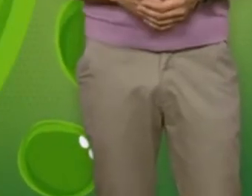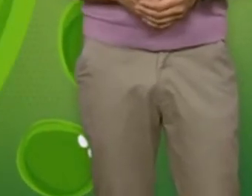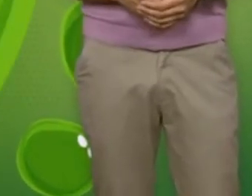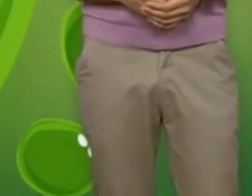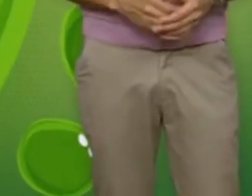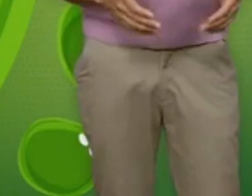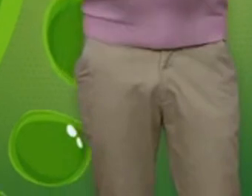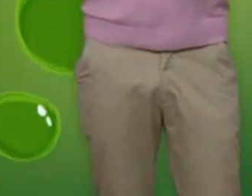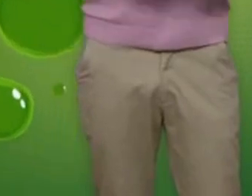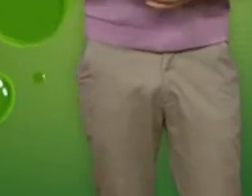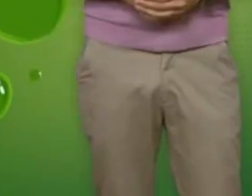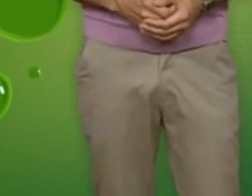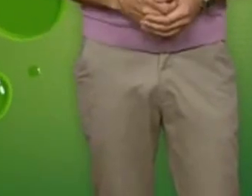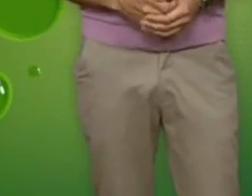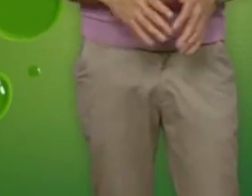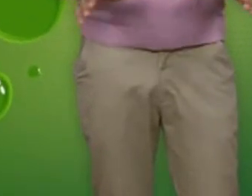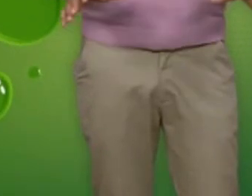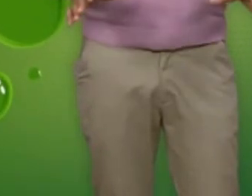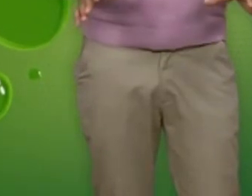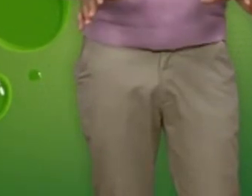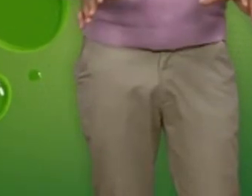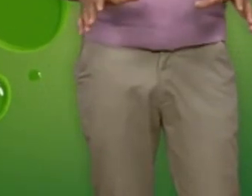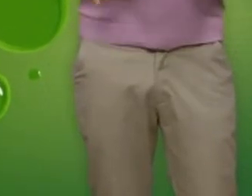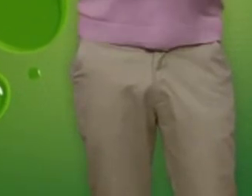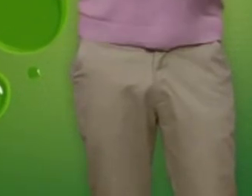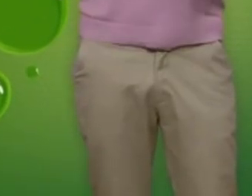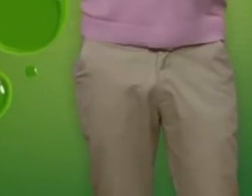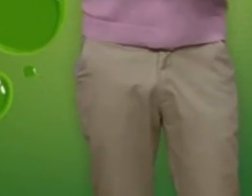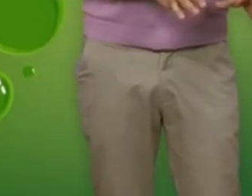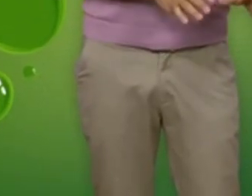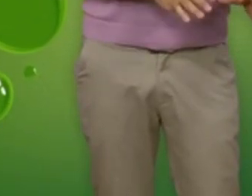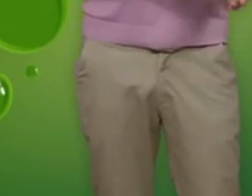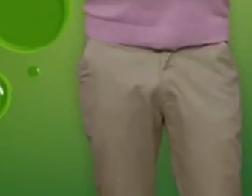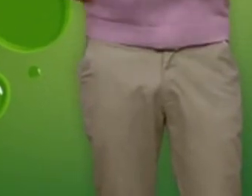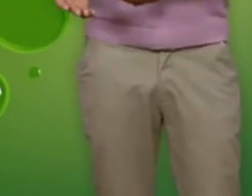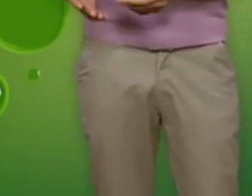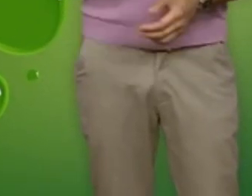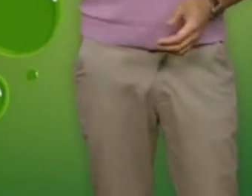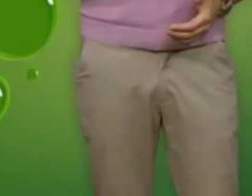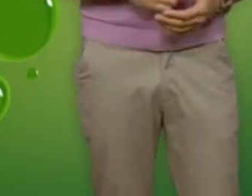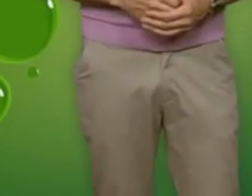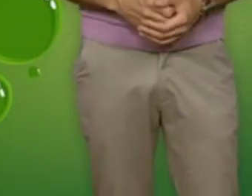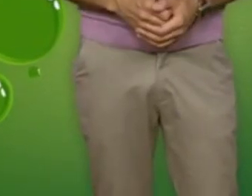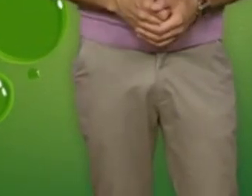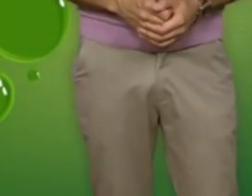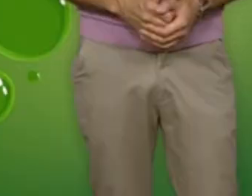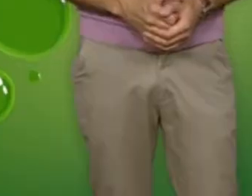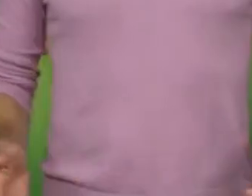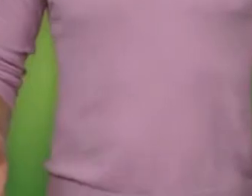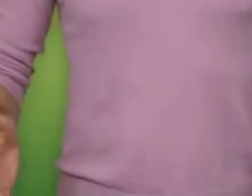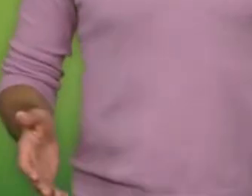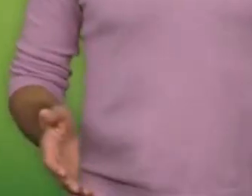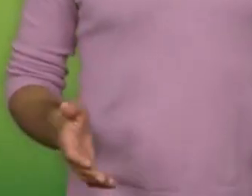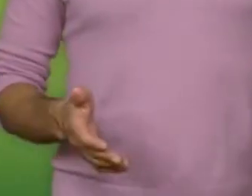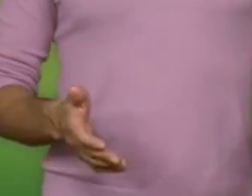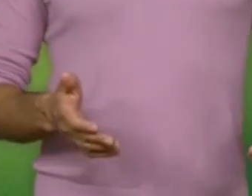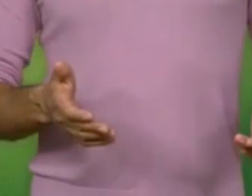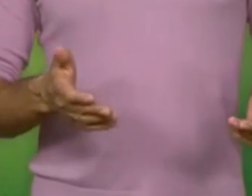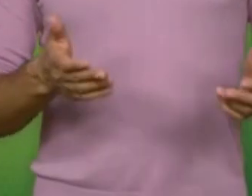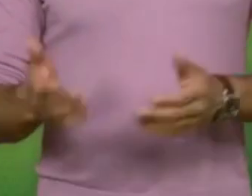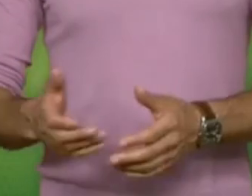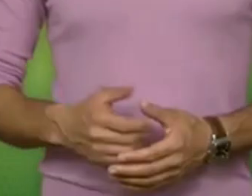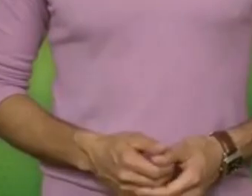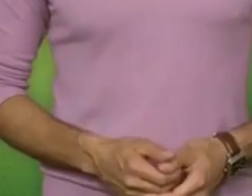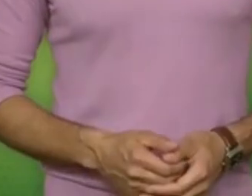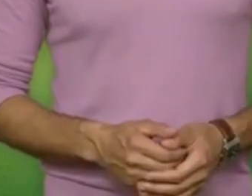locais frágeis. A APP é uma área protegida, podendo ser coberta ou não por vegetação nativa. A lei também traz o